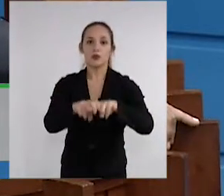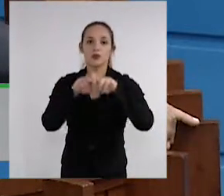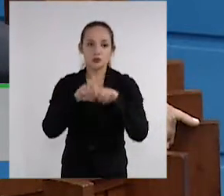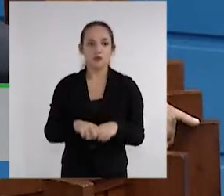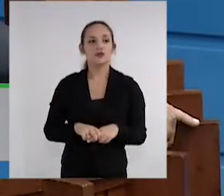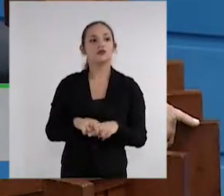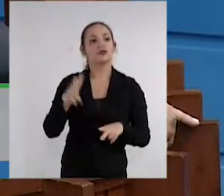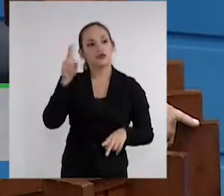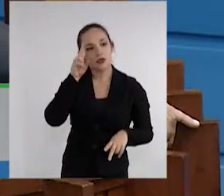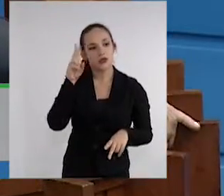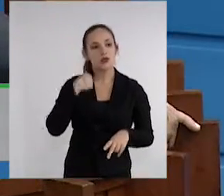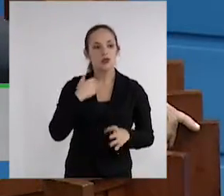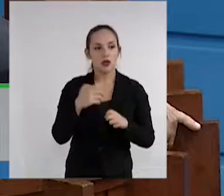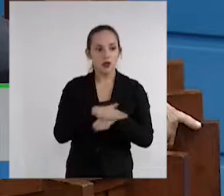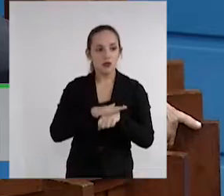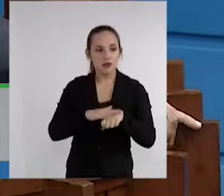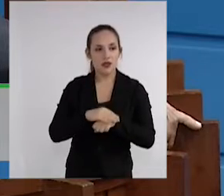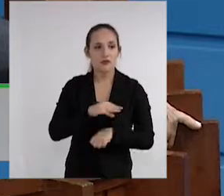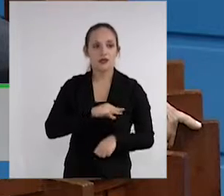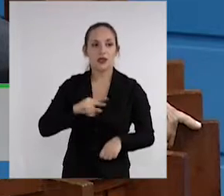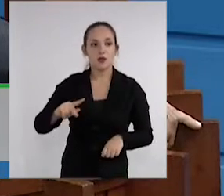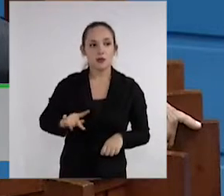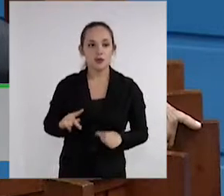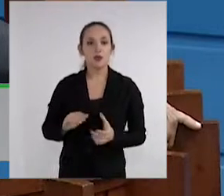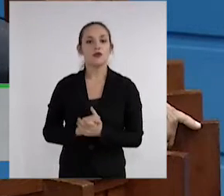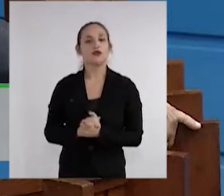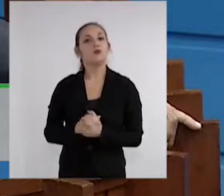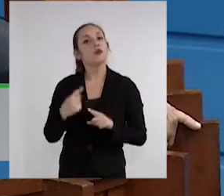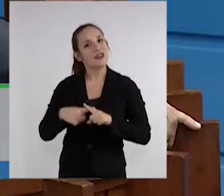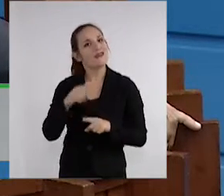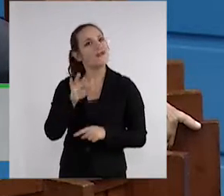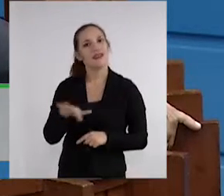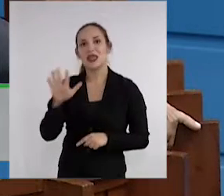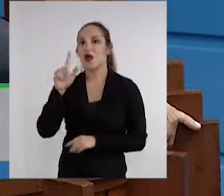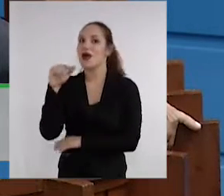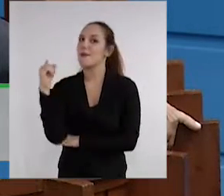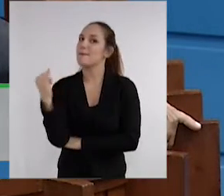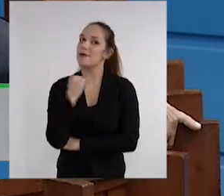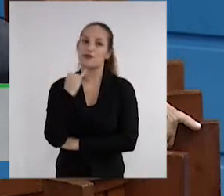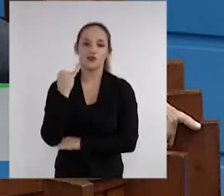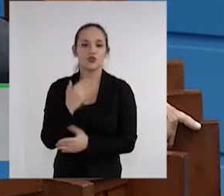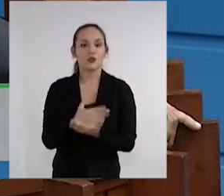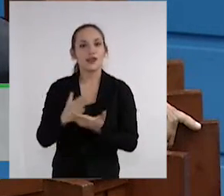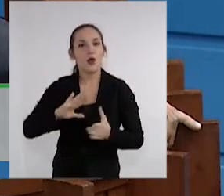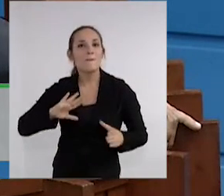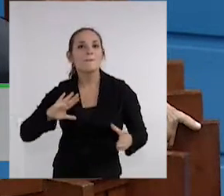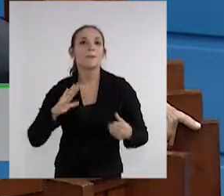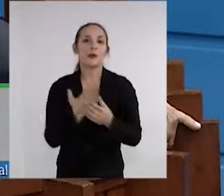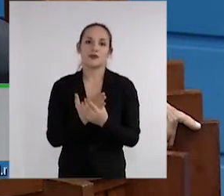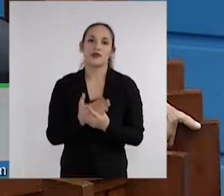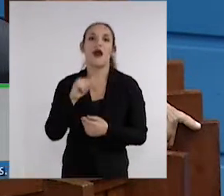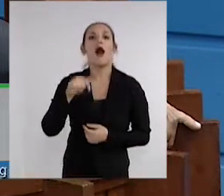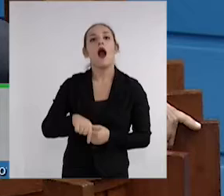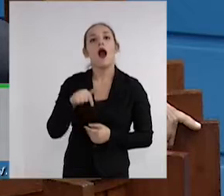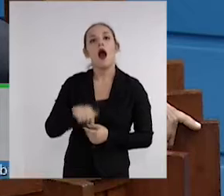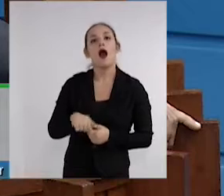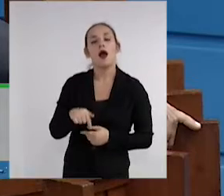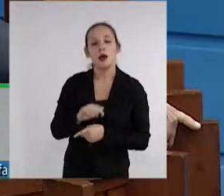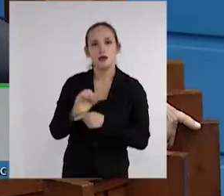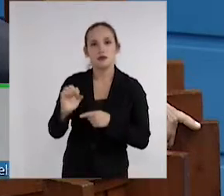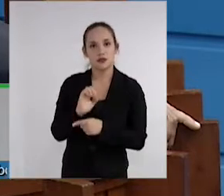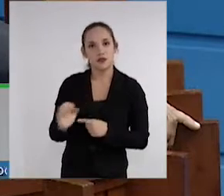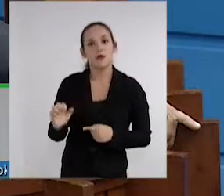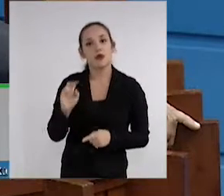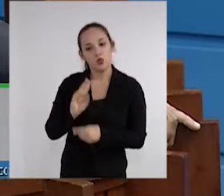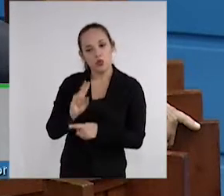com o Ministério Público Federal a necessidade do Ministério Público Federal também ingressar com uma ação aqui no nosso estado para preservar